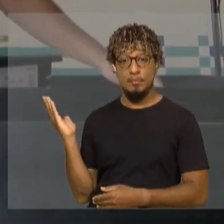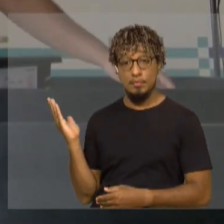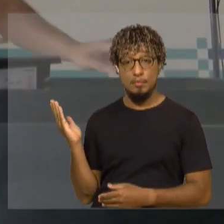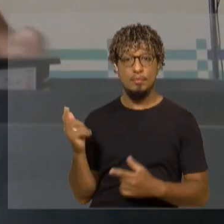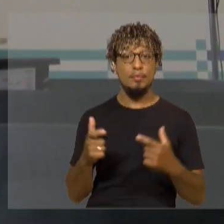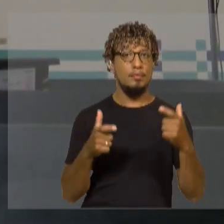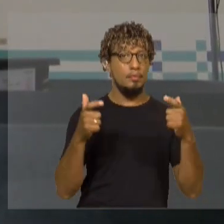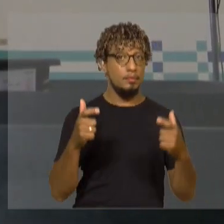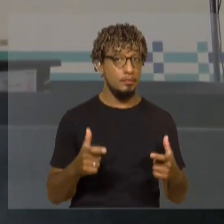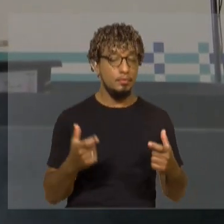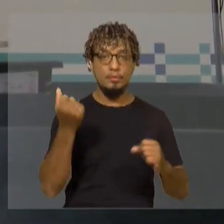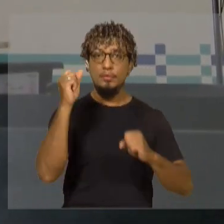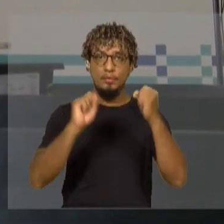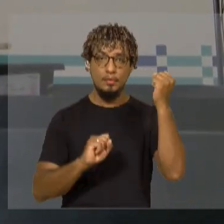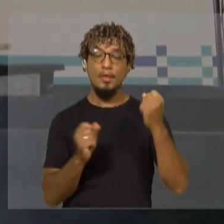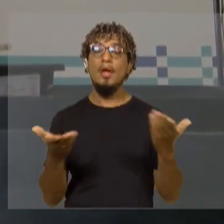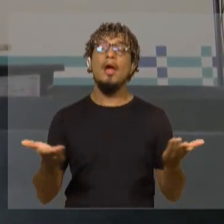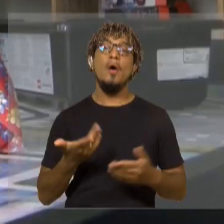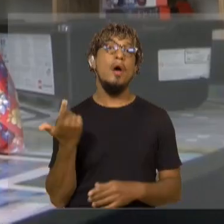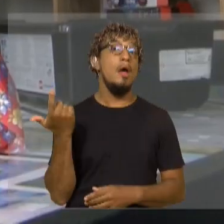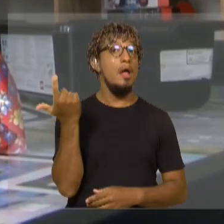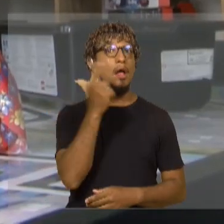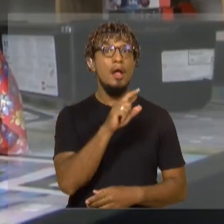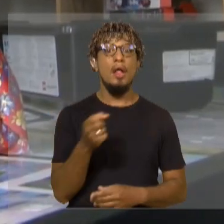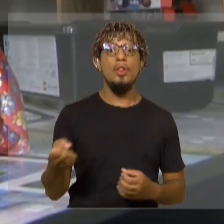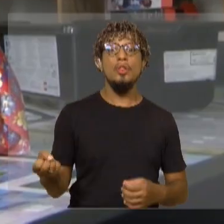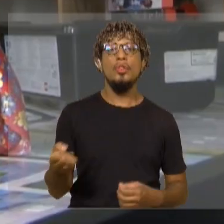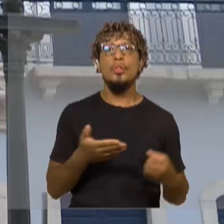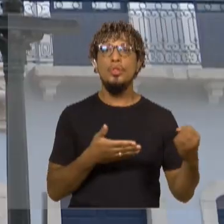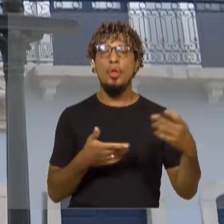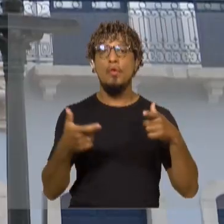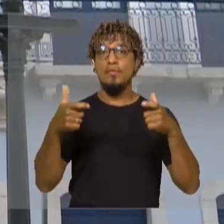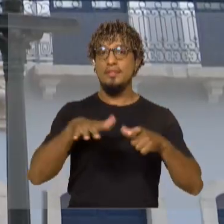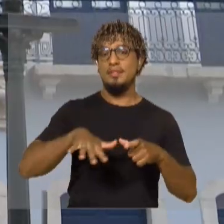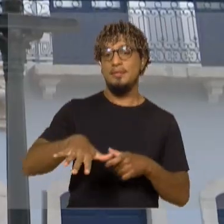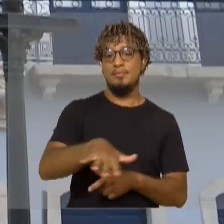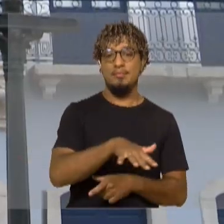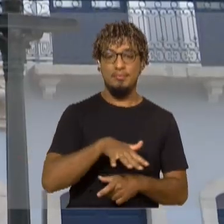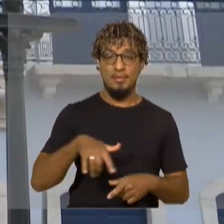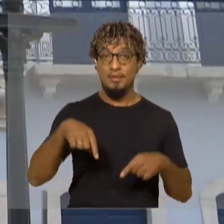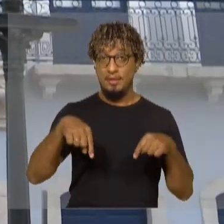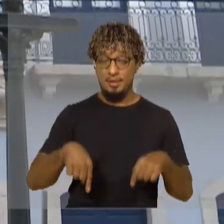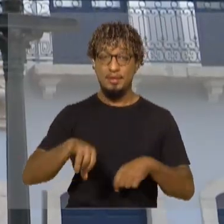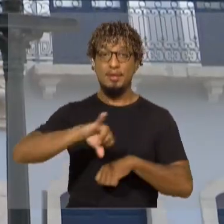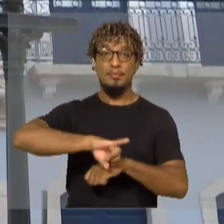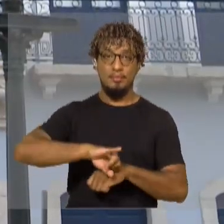SESI, a cidade ganha um espaço inovador e democrático na capital.